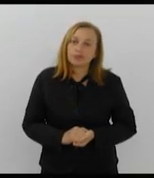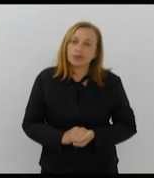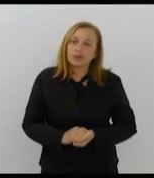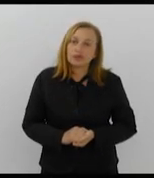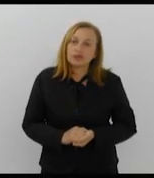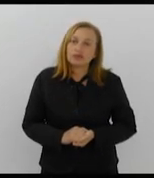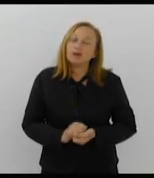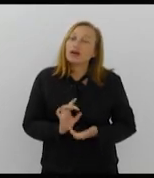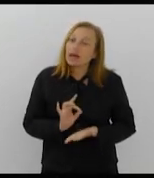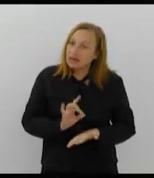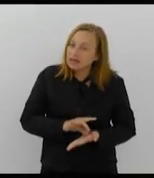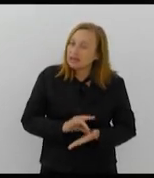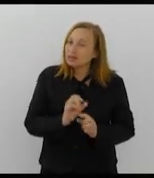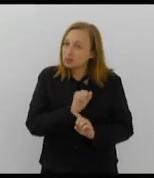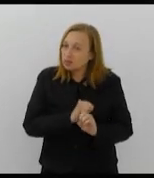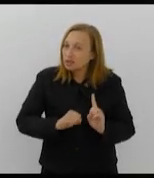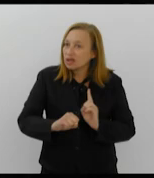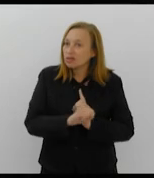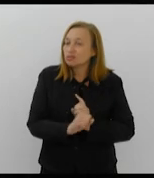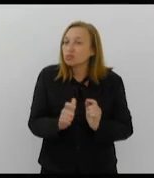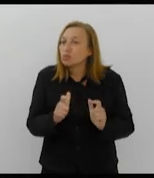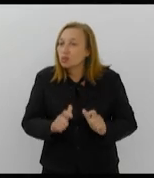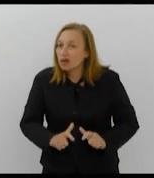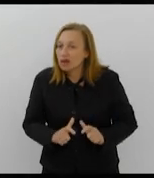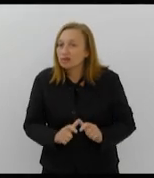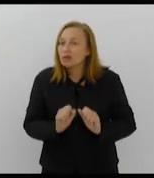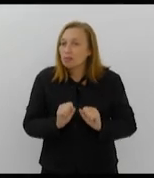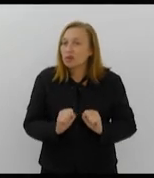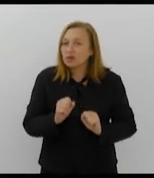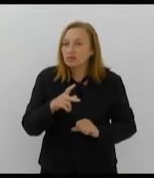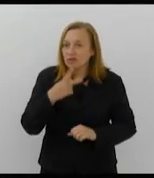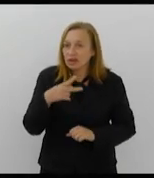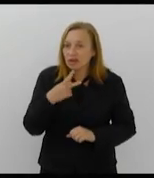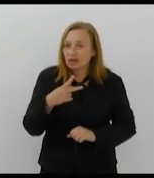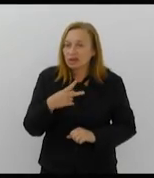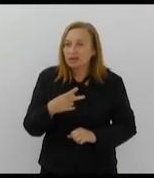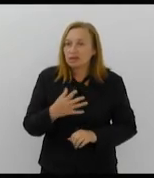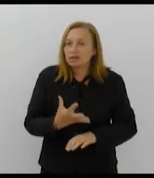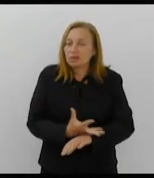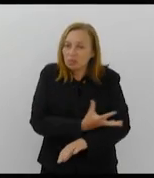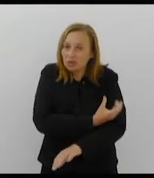a realidade social do local. Posso dizer que me emocionei